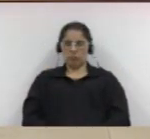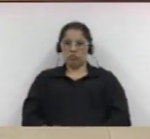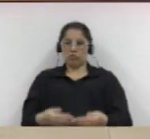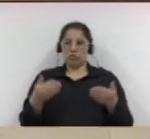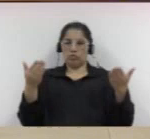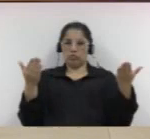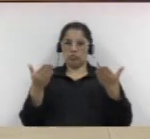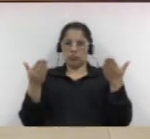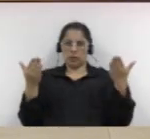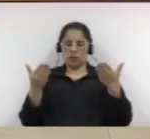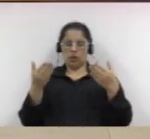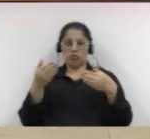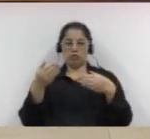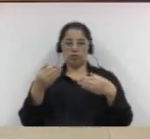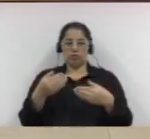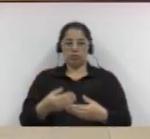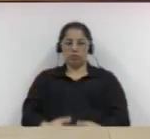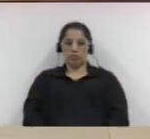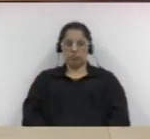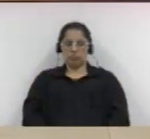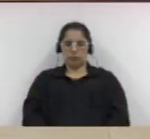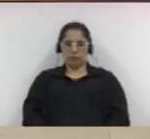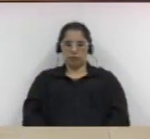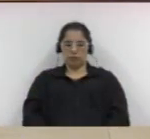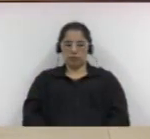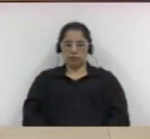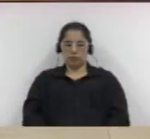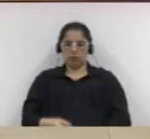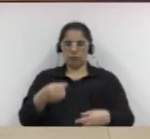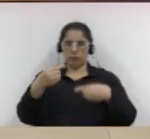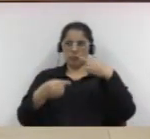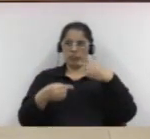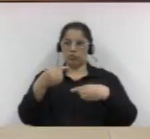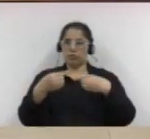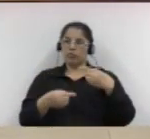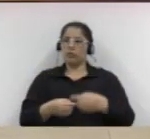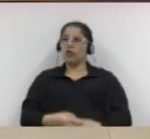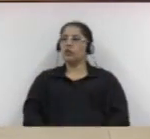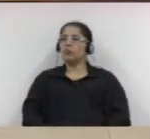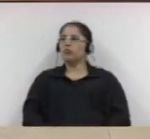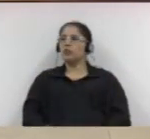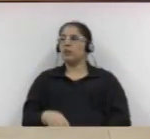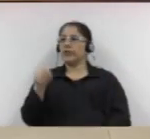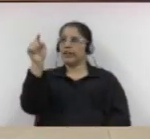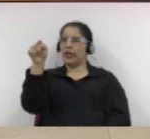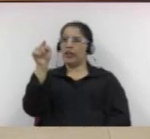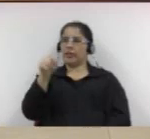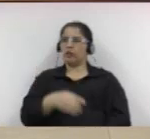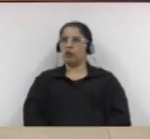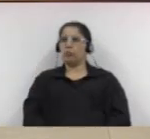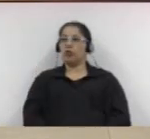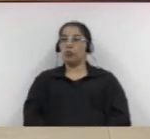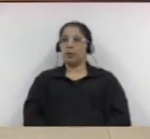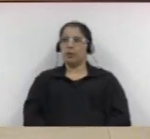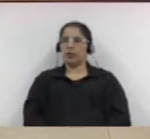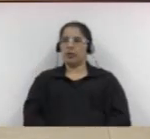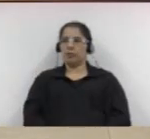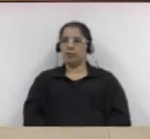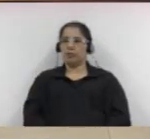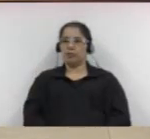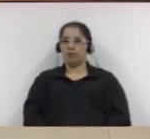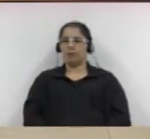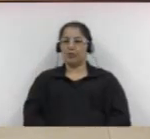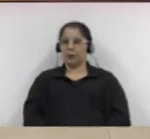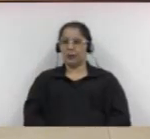nobre vereador Ronei Costa Martins Silva está em discussão. Não havendo quem queira, encaminhe-se